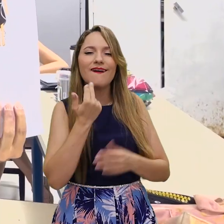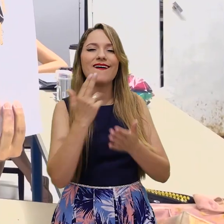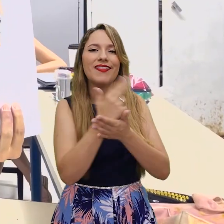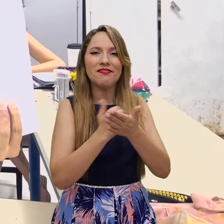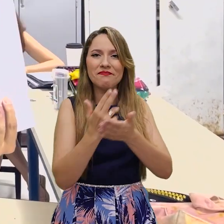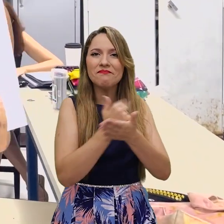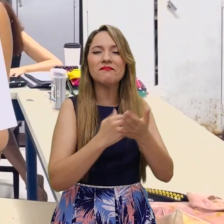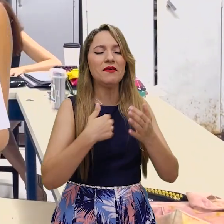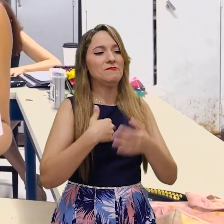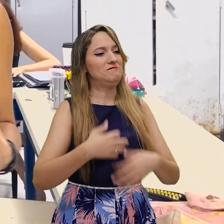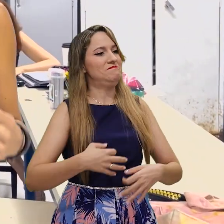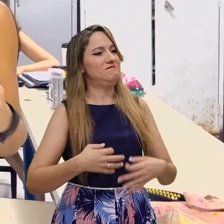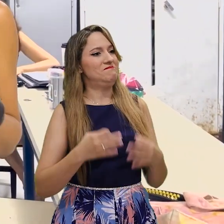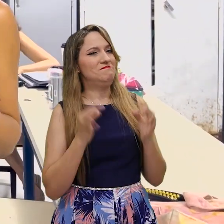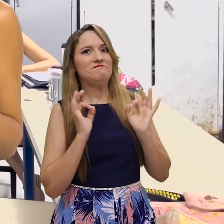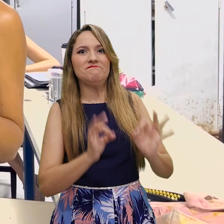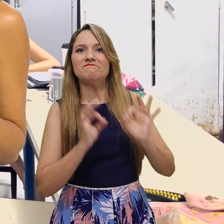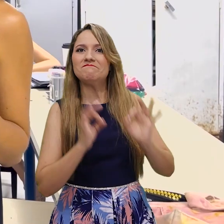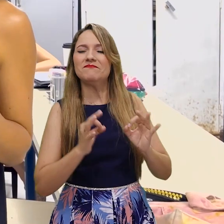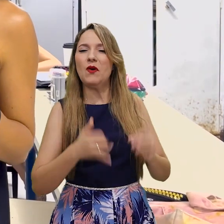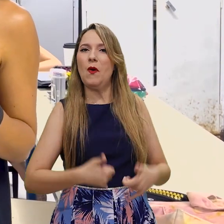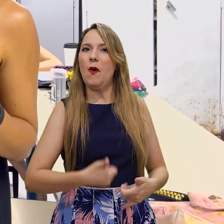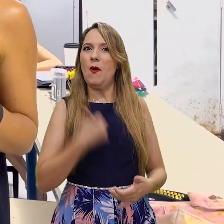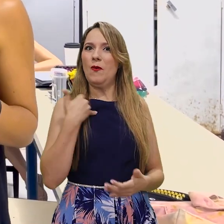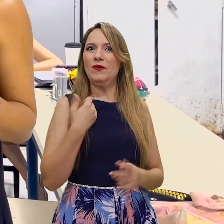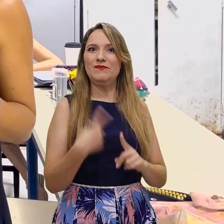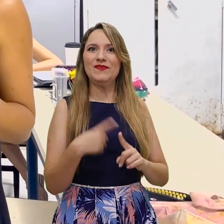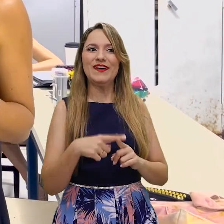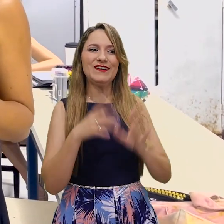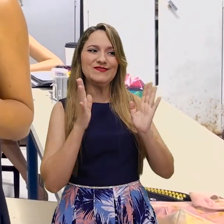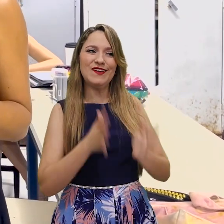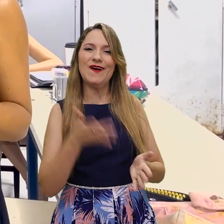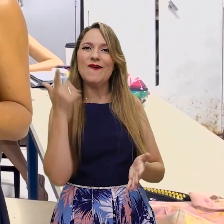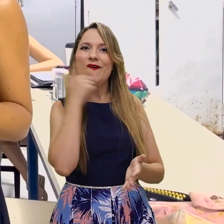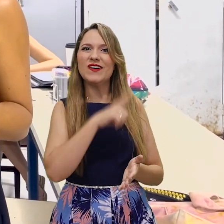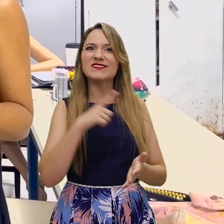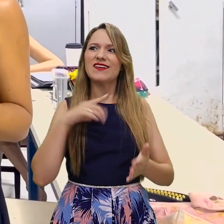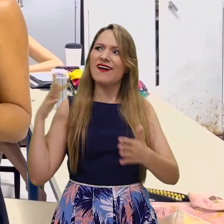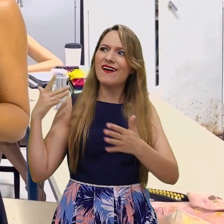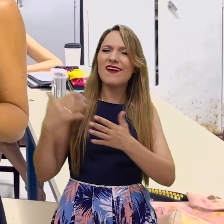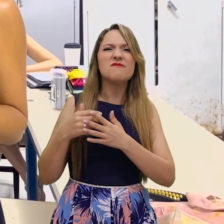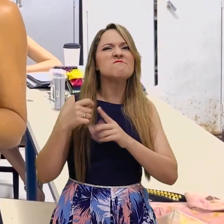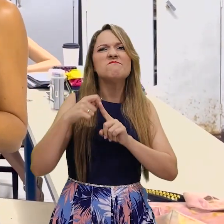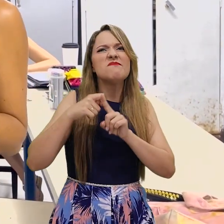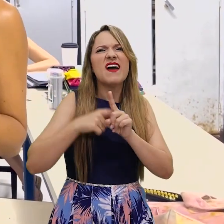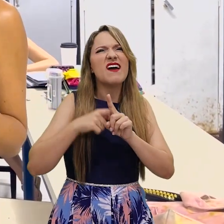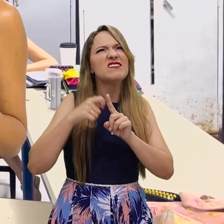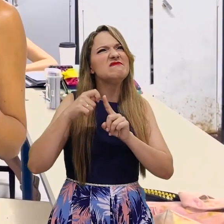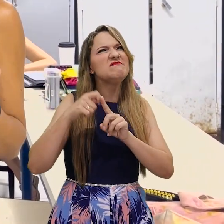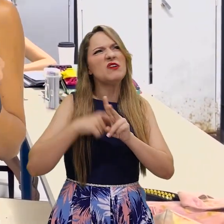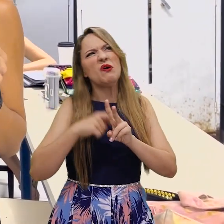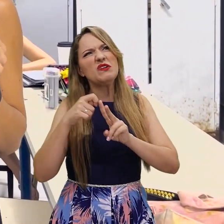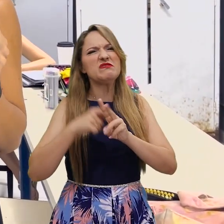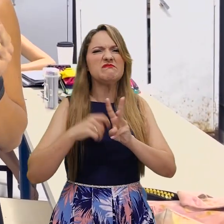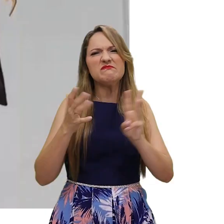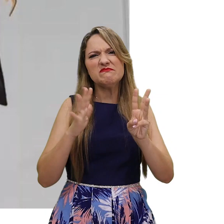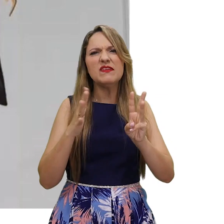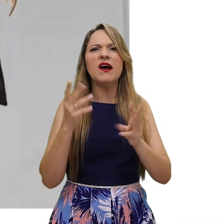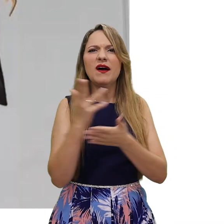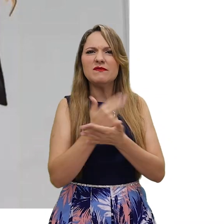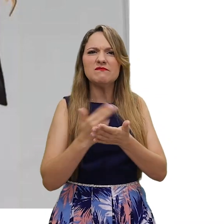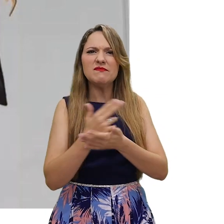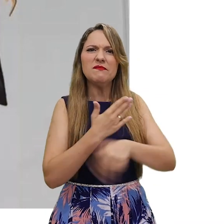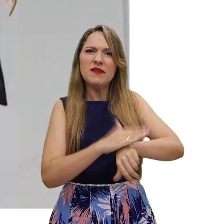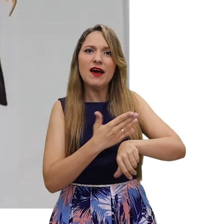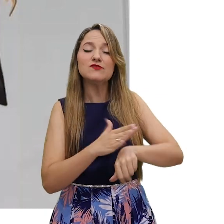bem orgulhosa porque eu não imaginei que eu já fosse participar de uma coleção em questão de meses, assim, 2, 3 meses, né, de desenho,